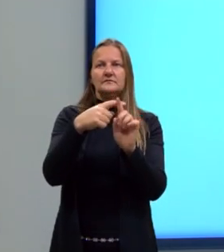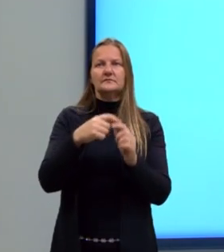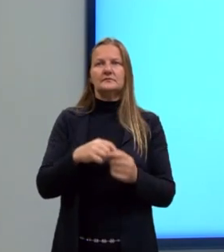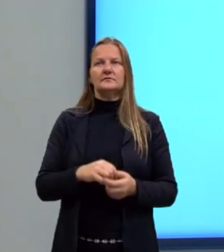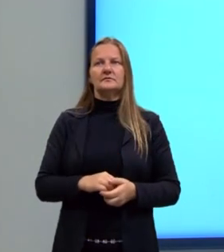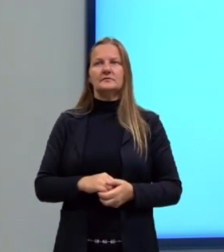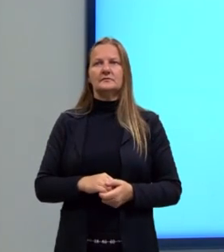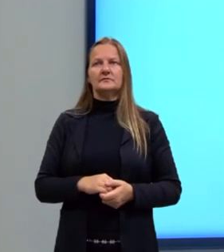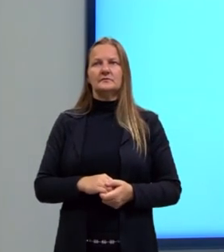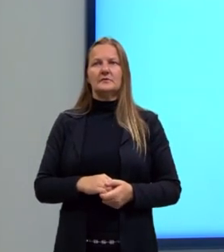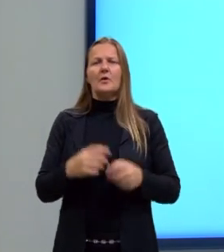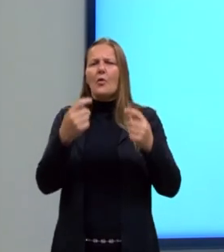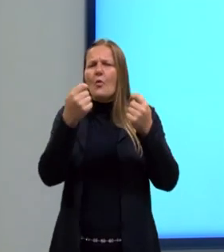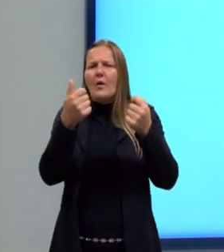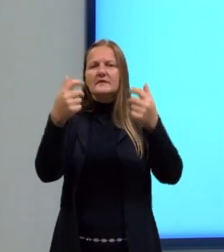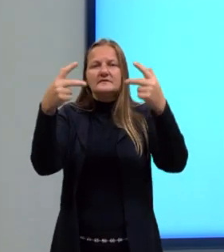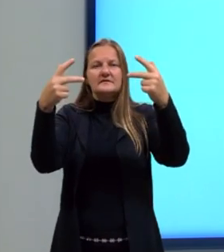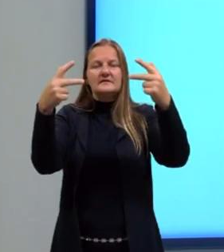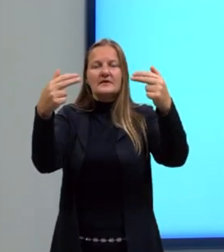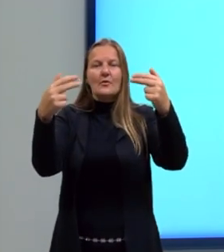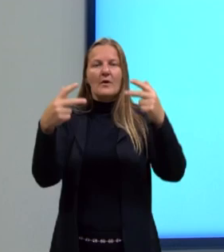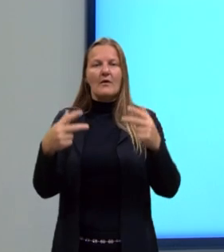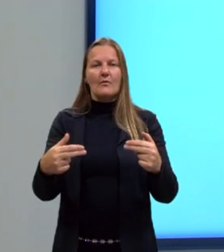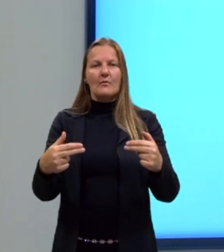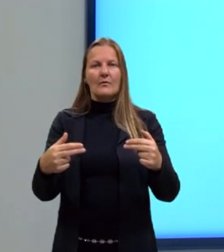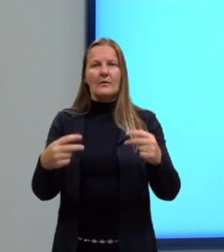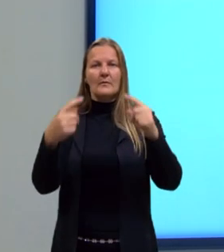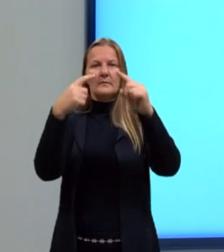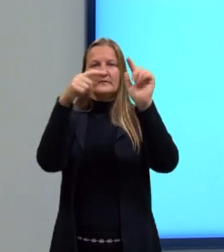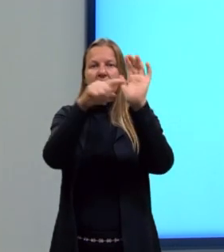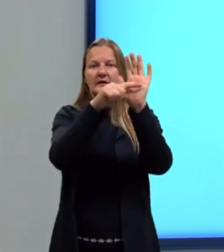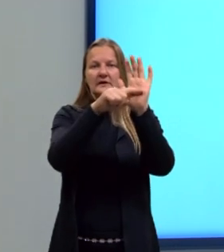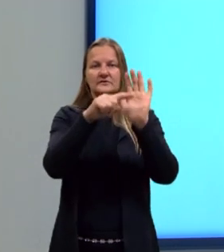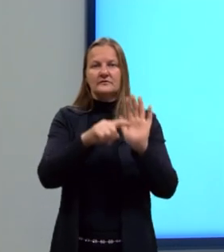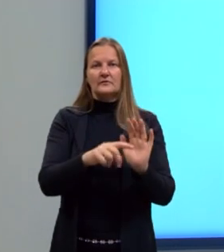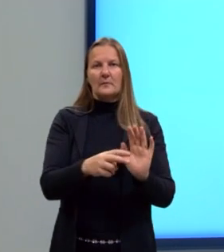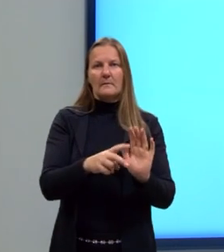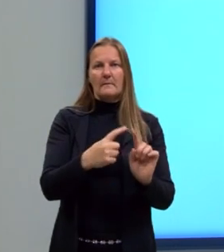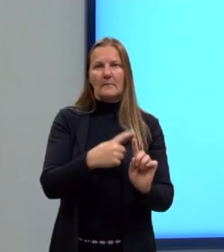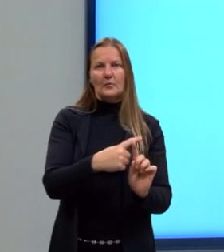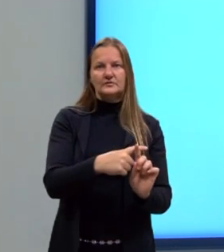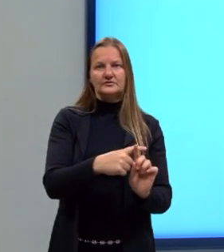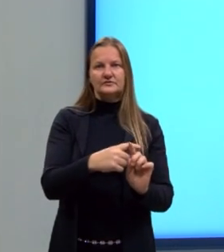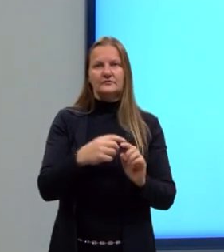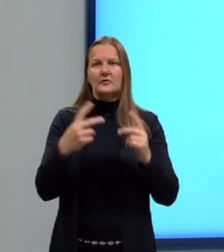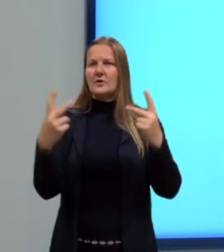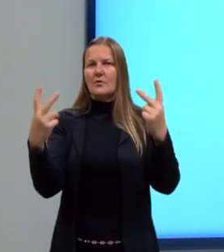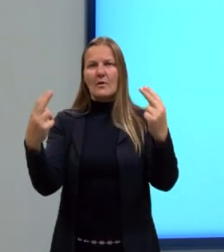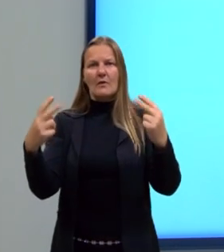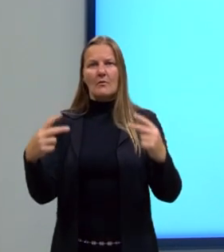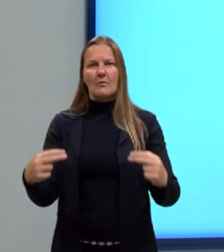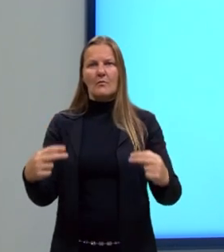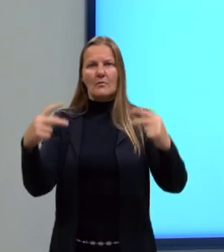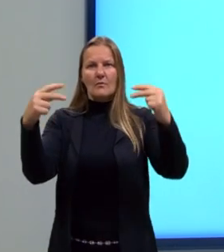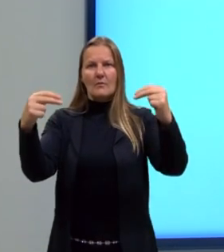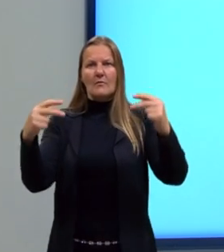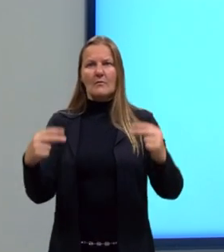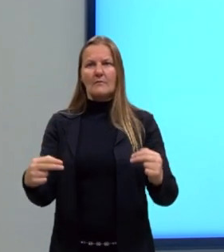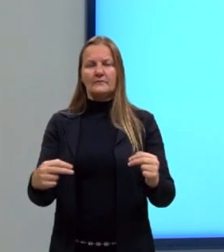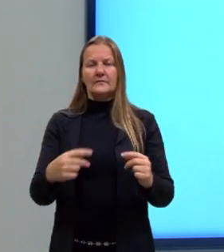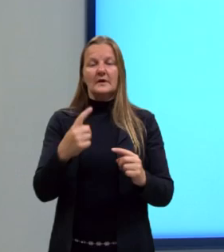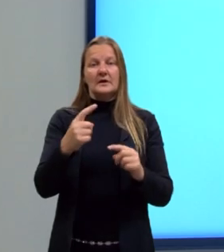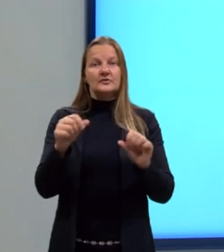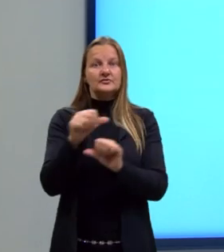coloca fica praticamente igual né negativo porque elas também se repelem E aí com é uma